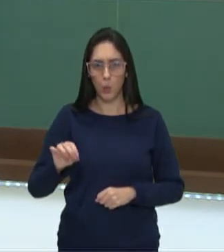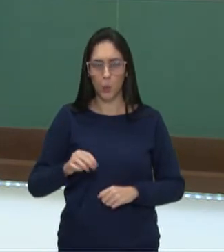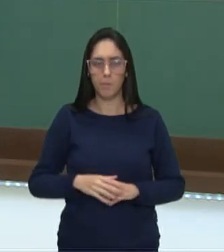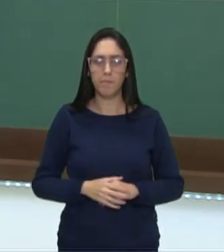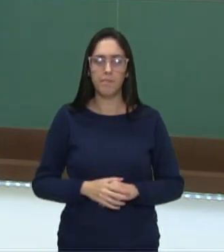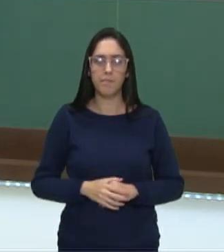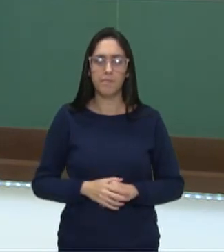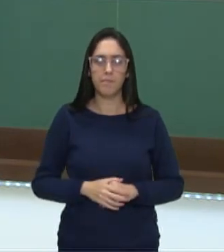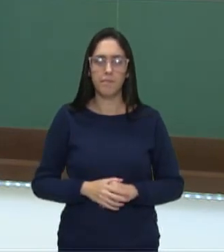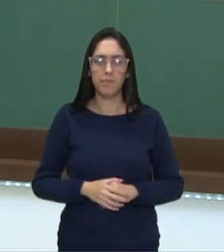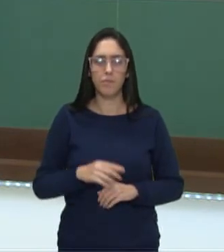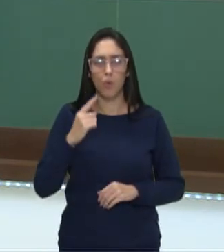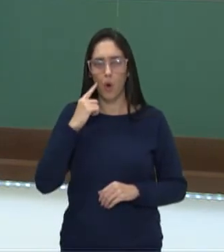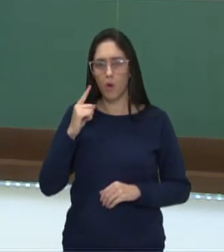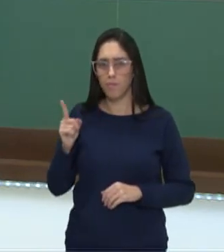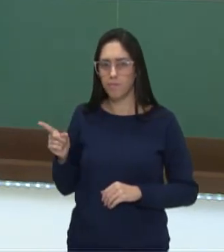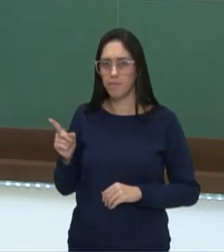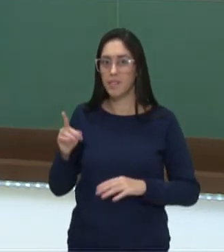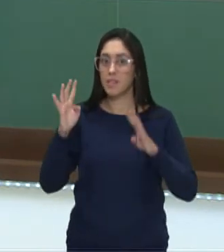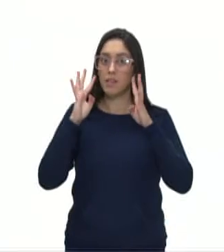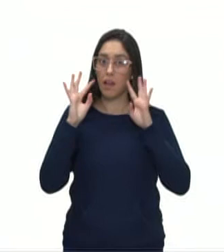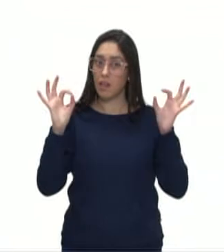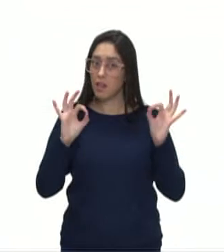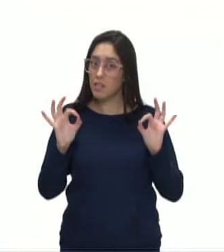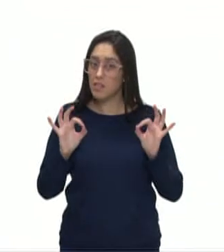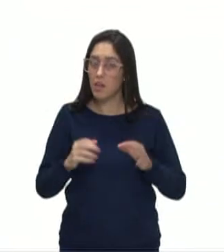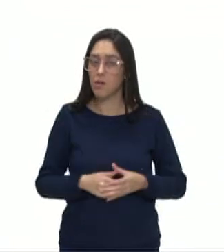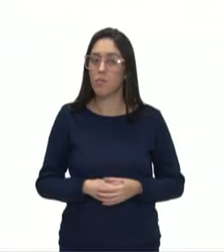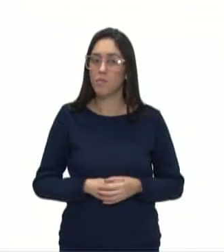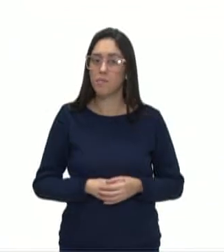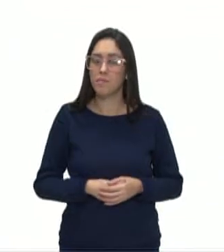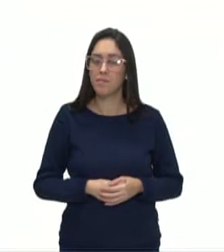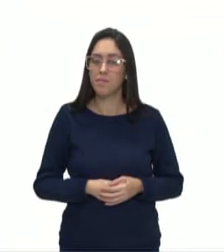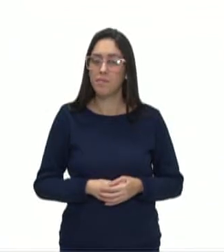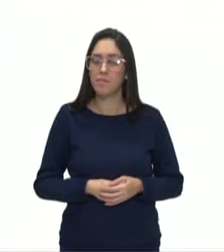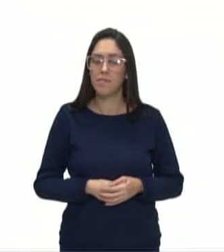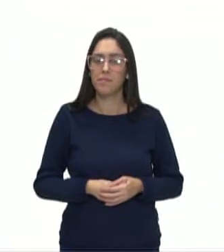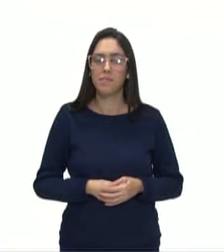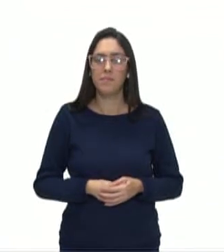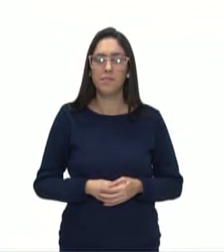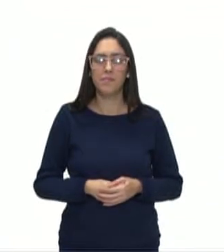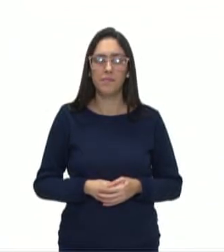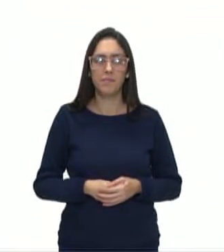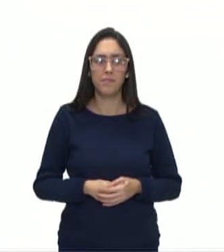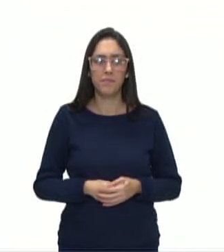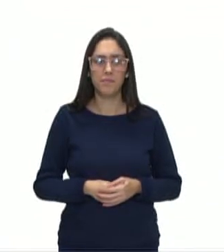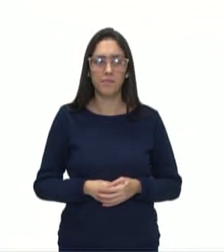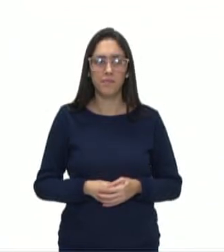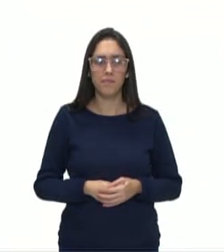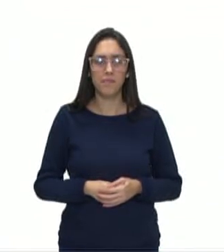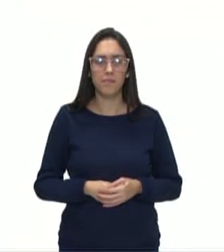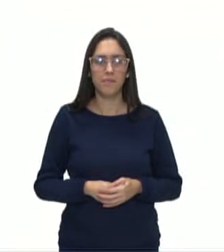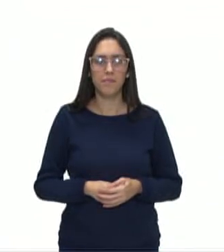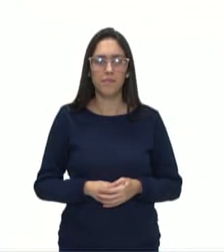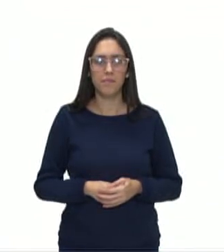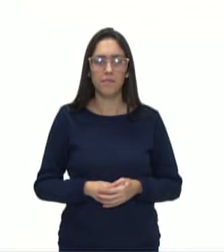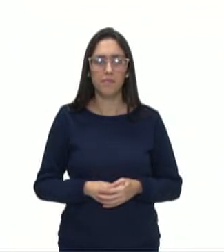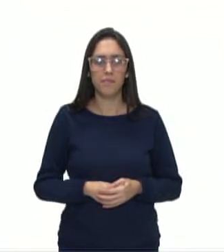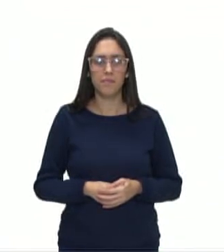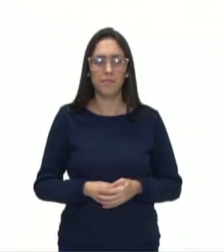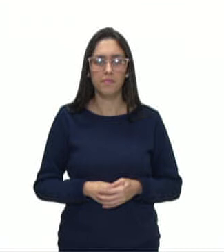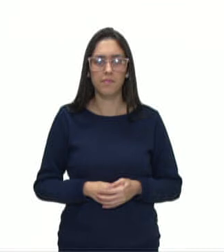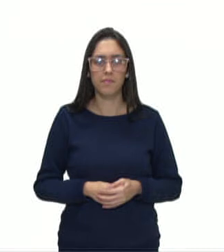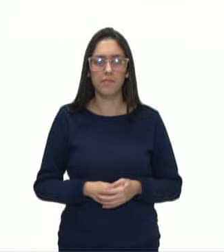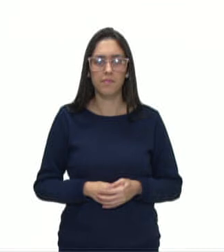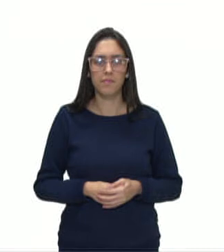Ó, atenção, atención, uno como numeral cardinal también